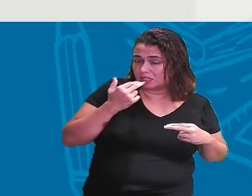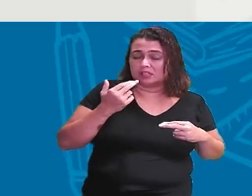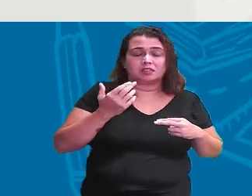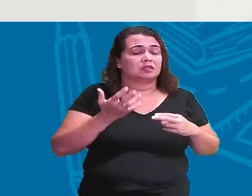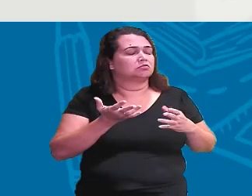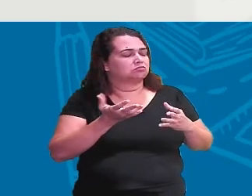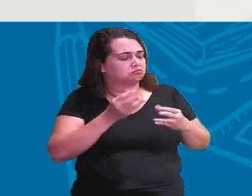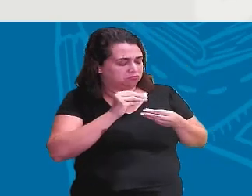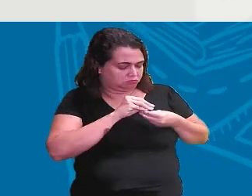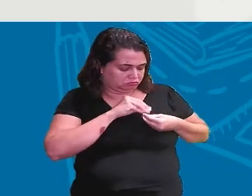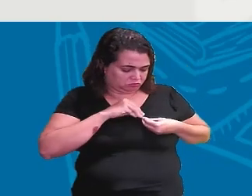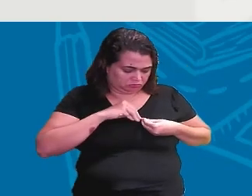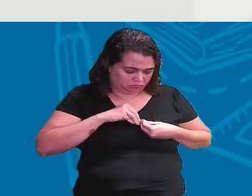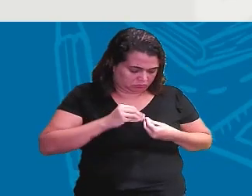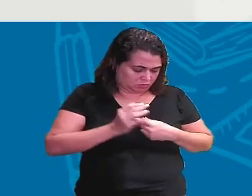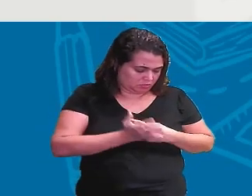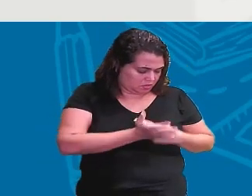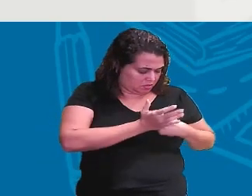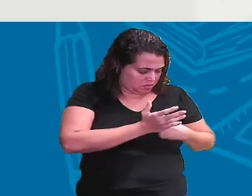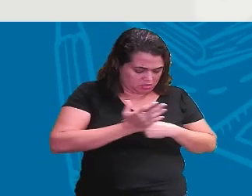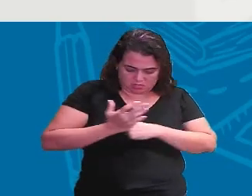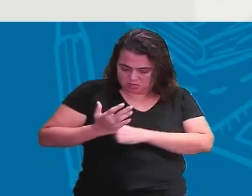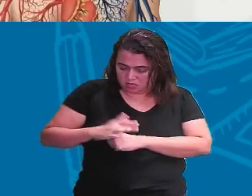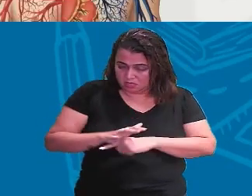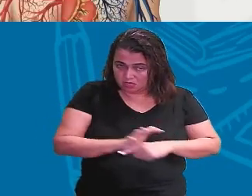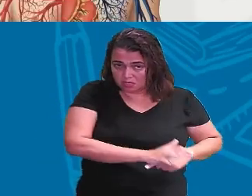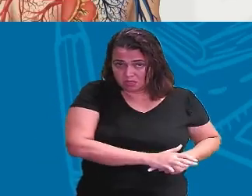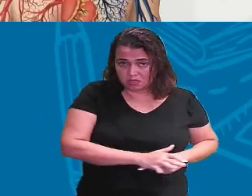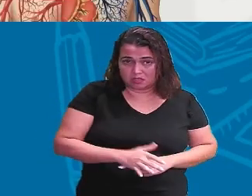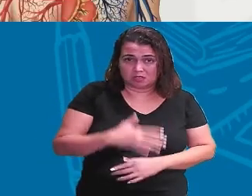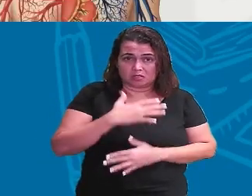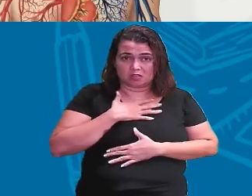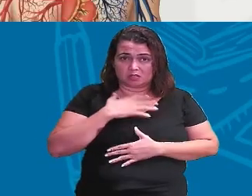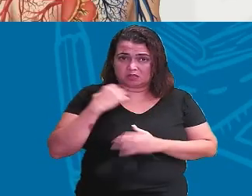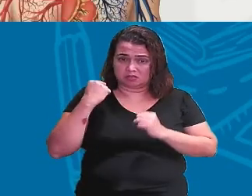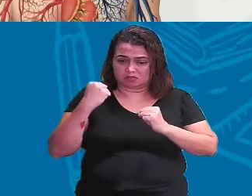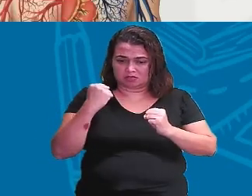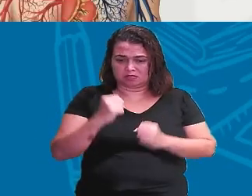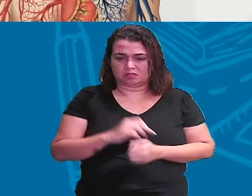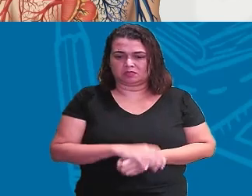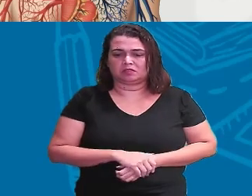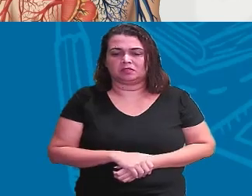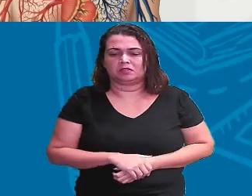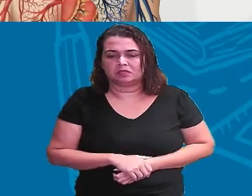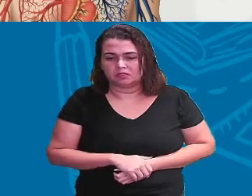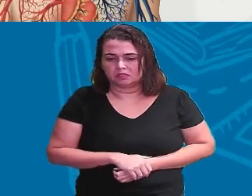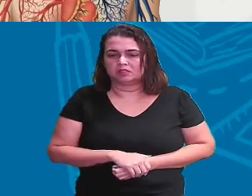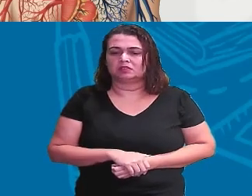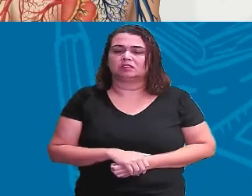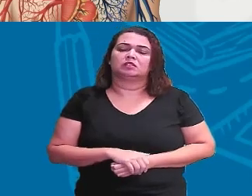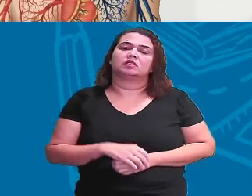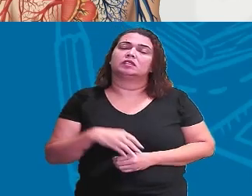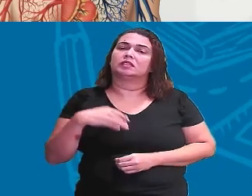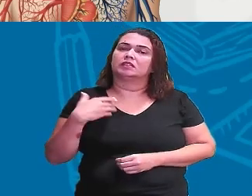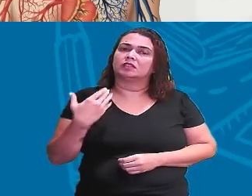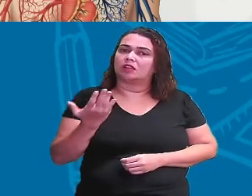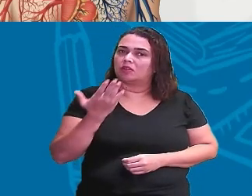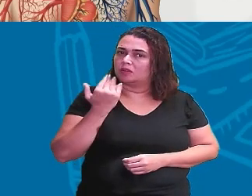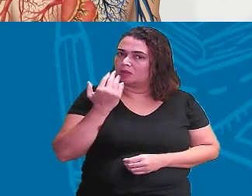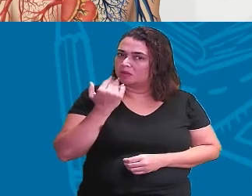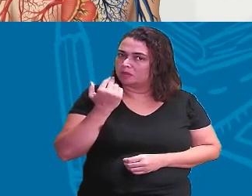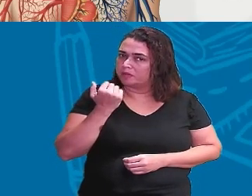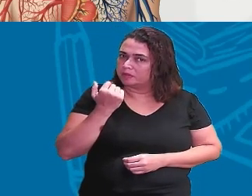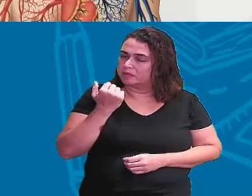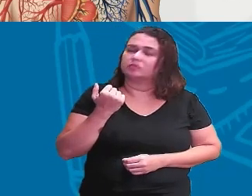nossos tecidos, né, e nutrir todo o nosso organismo, tá certo? Esses nutrientes, né, e o oxigênio, eles chegam